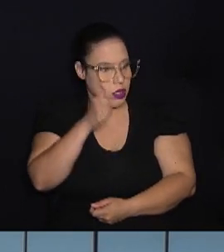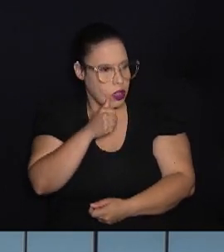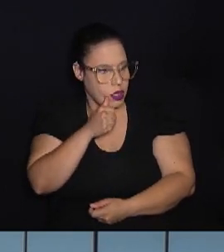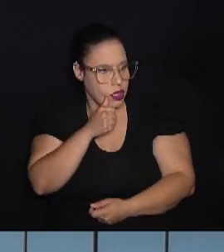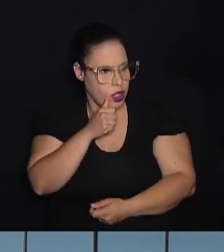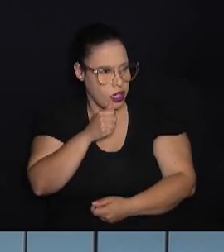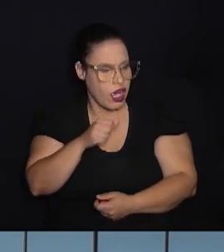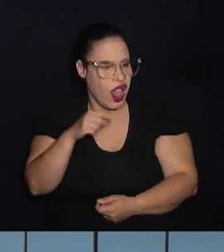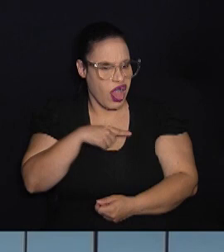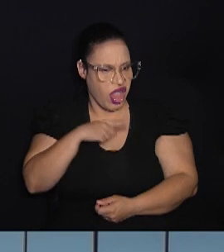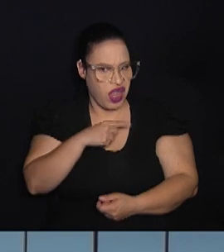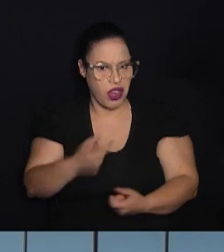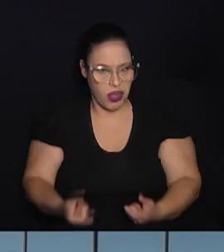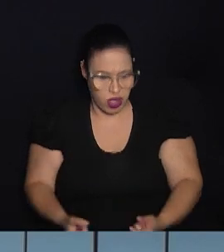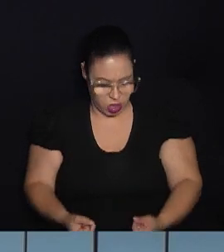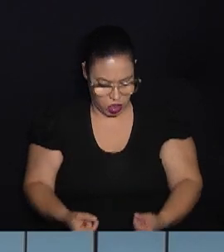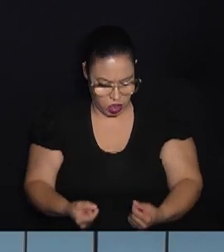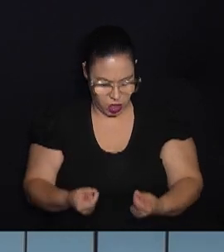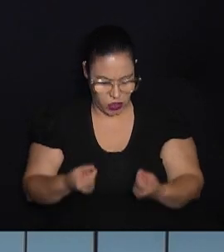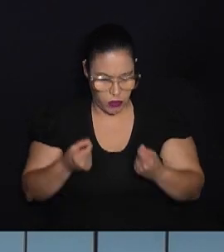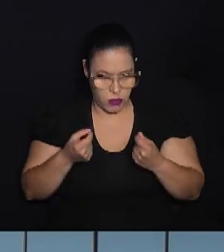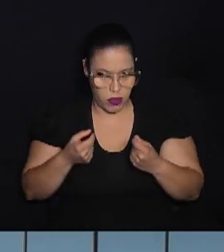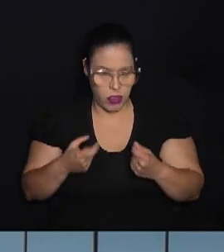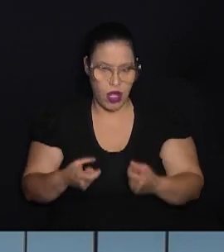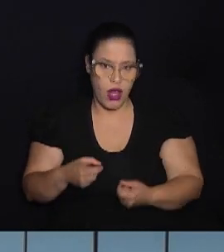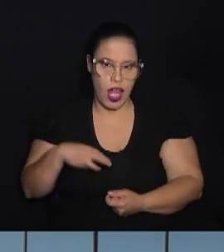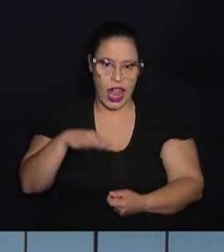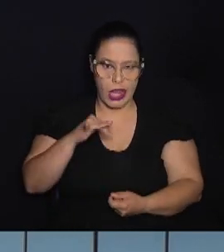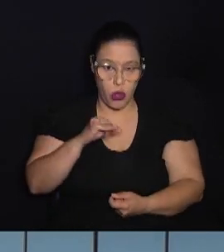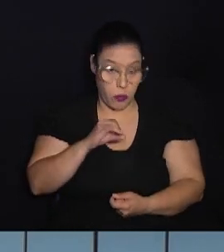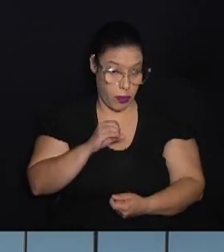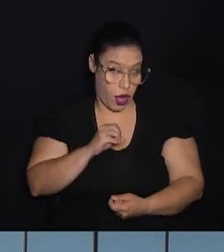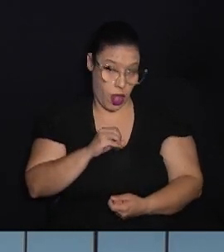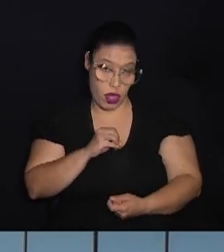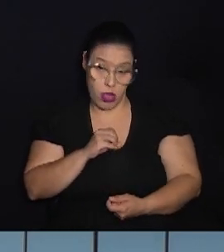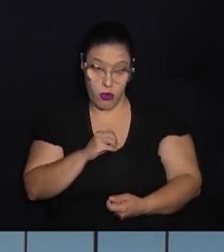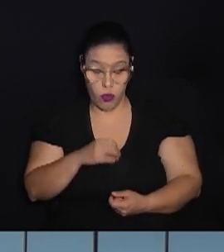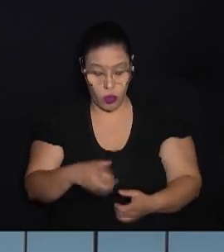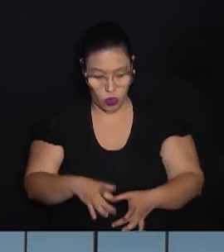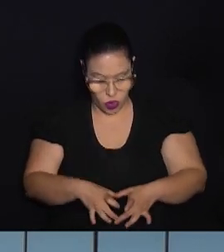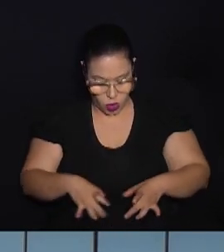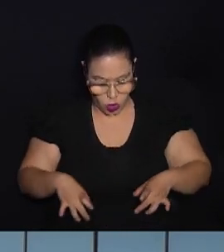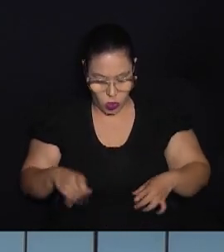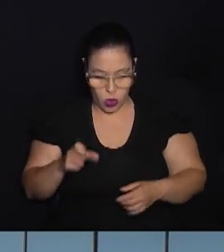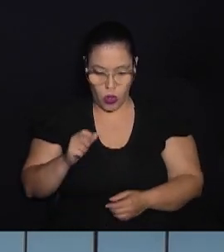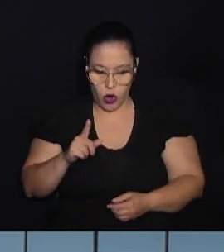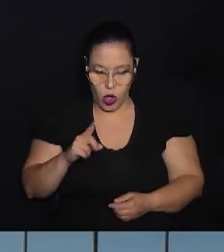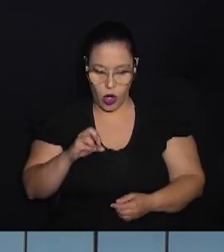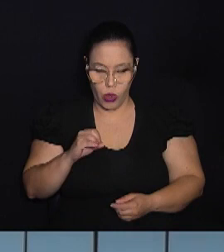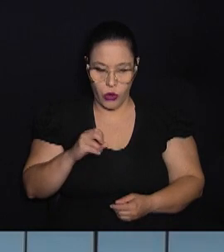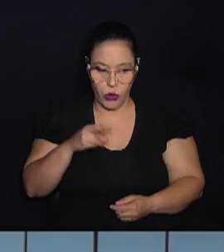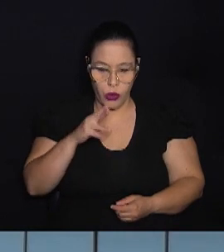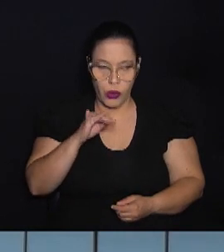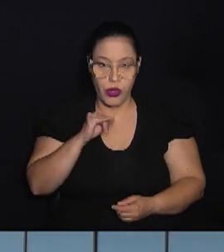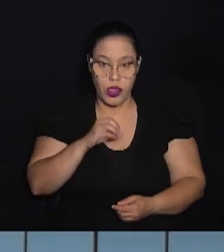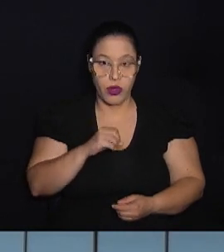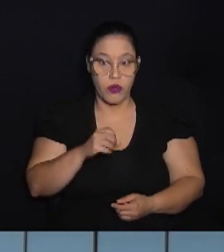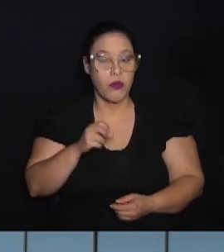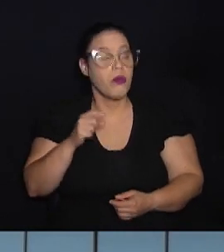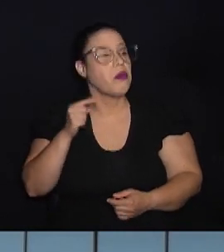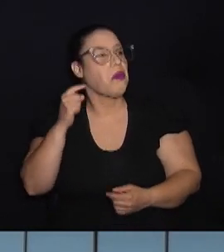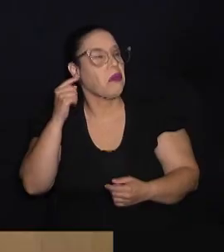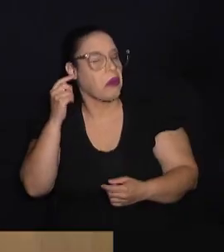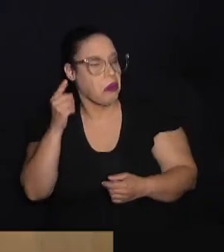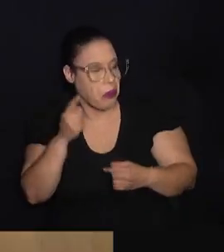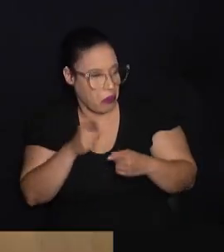chance de ter algum tipo de câncer, seja do endométrio ou aí do colo do útero? Gostaria que você Essa é uma explicasse ótima isso. pergunta,